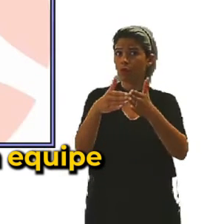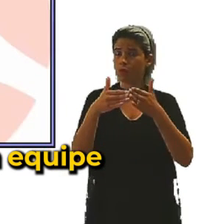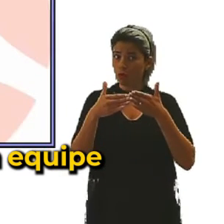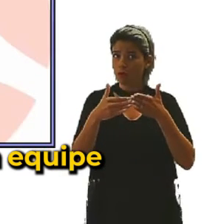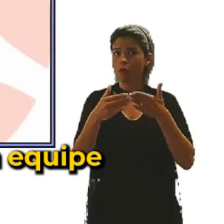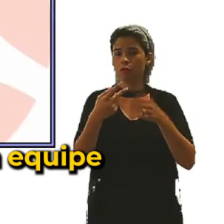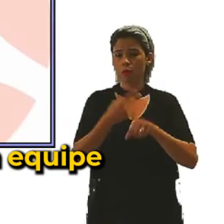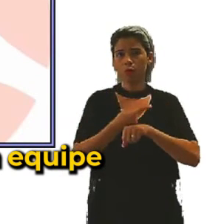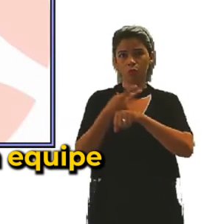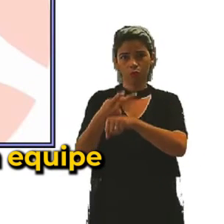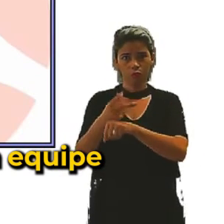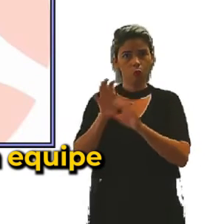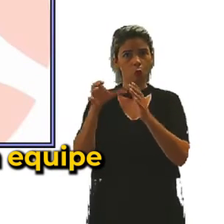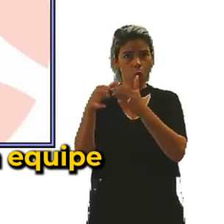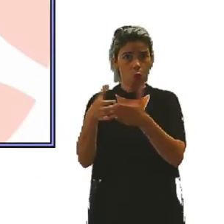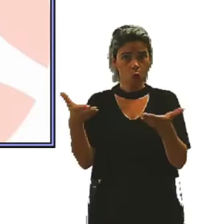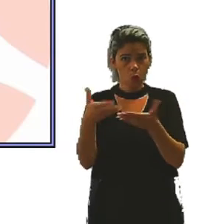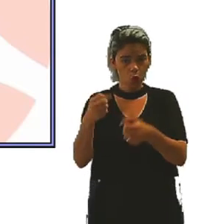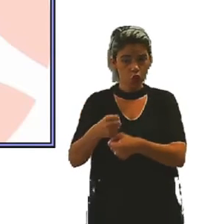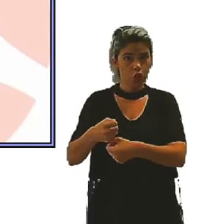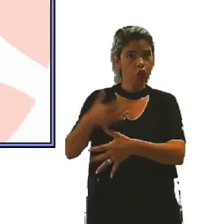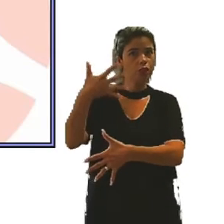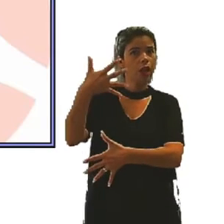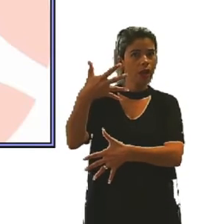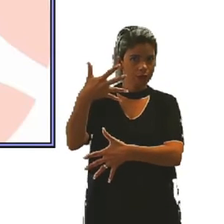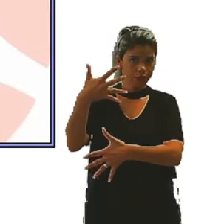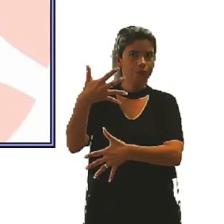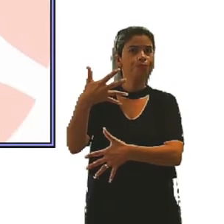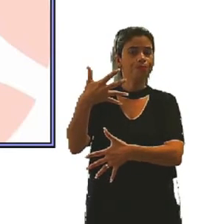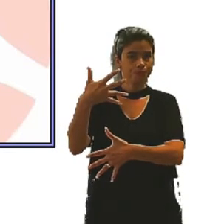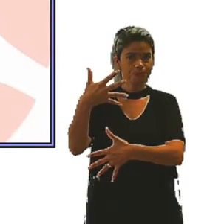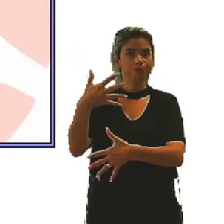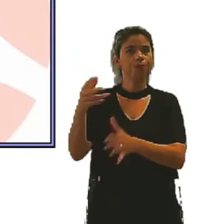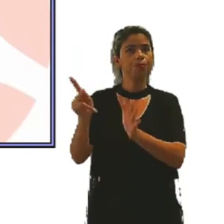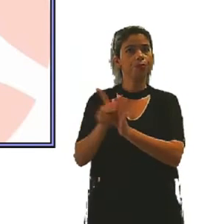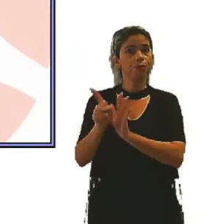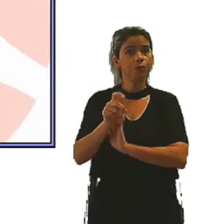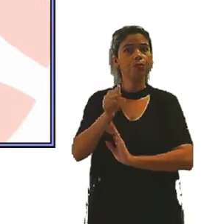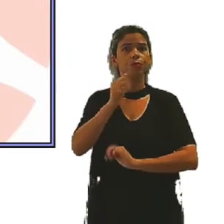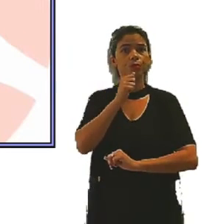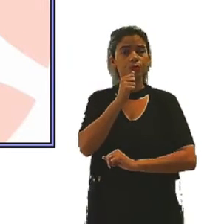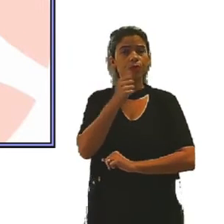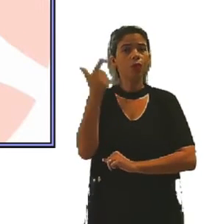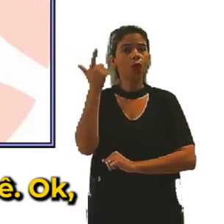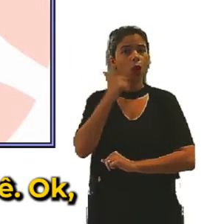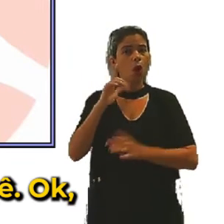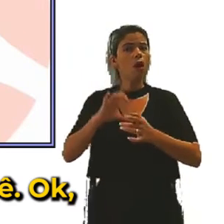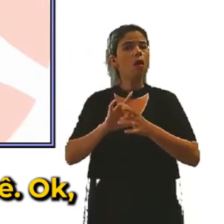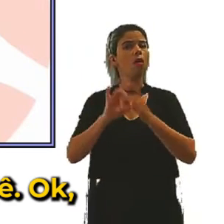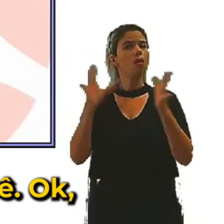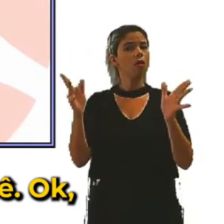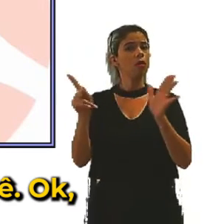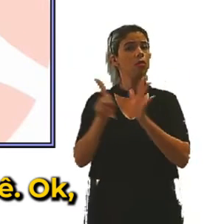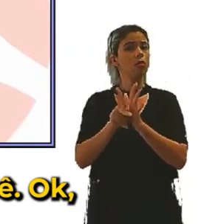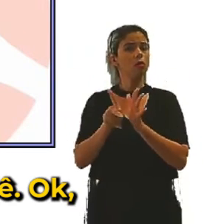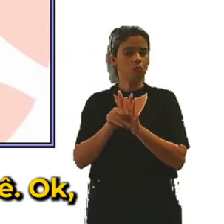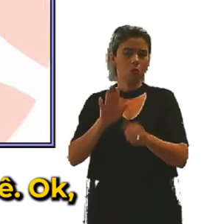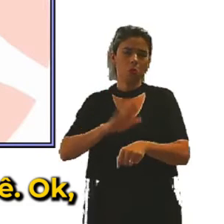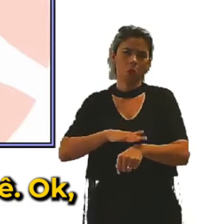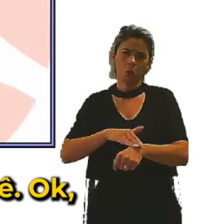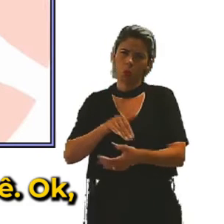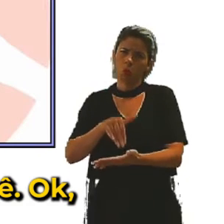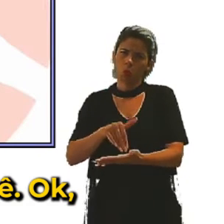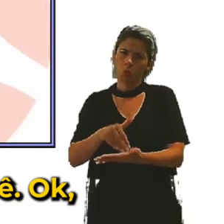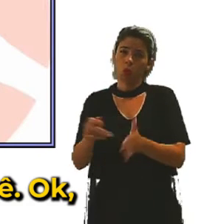gentileza, procure nossa equipe no chat. Eles estão ainda à disposição nesses últimos instantes